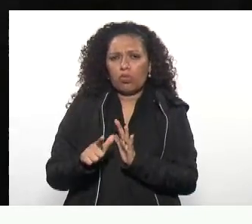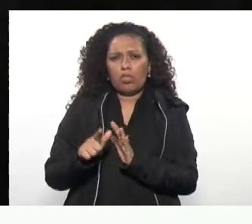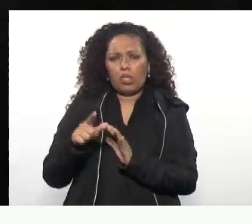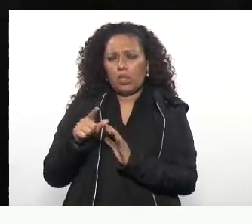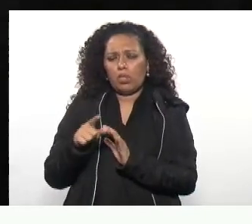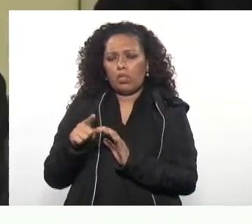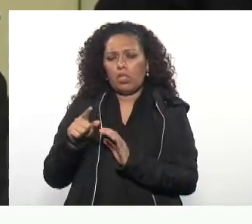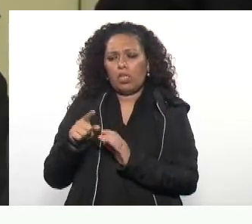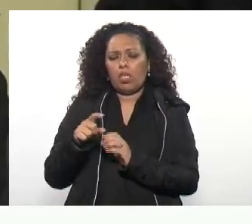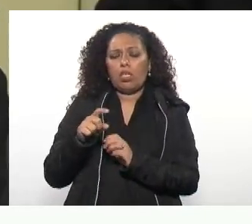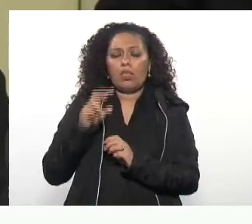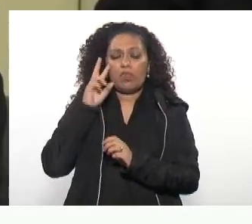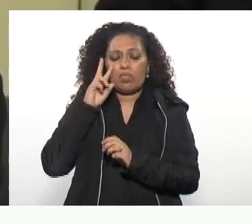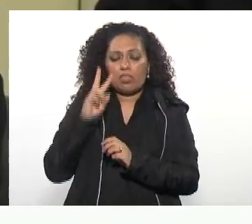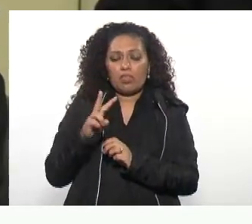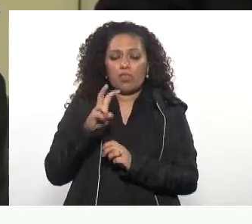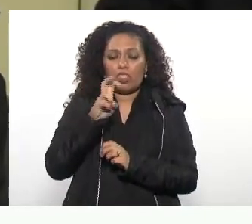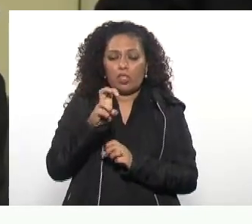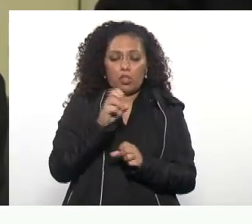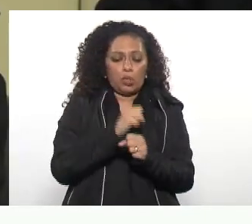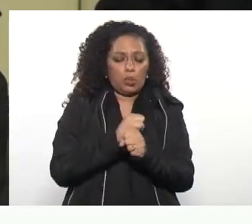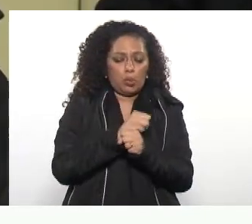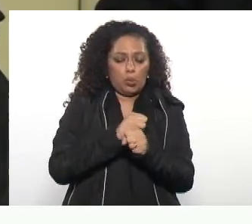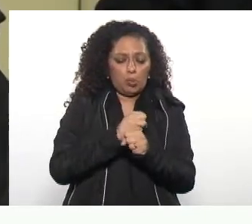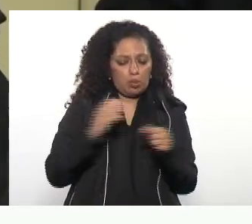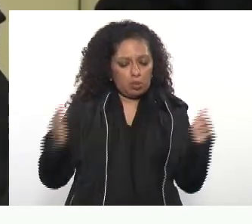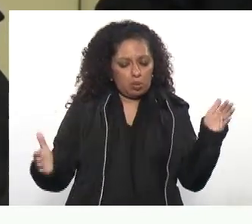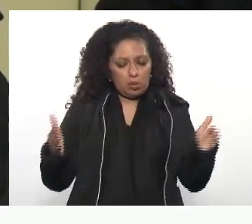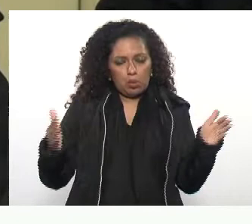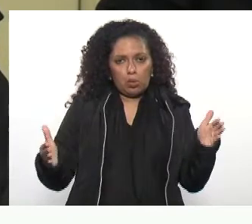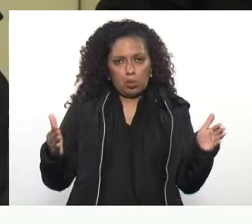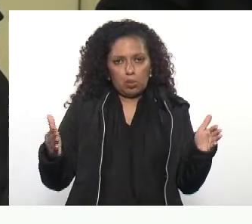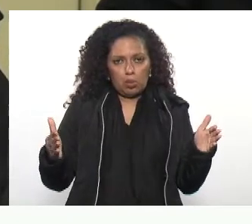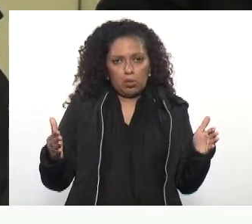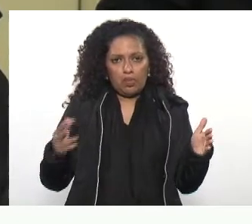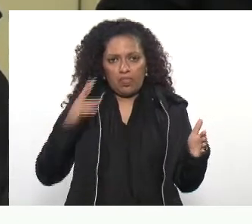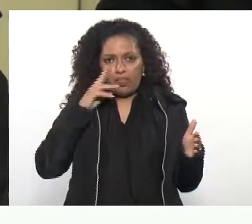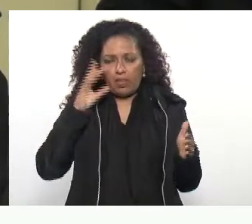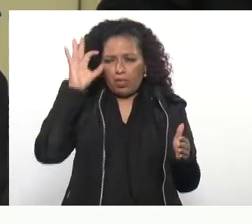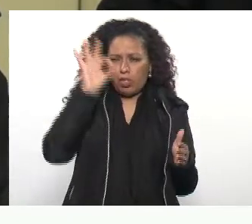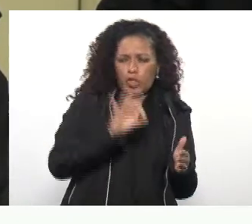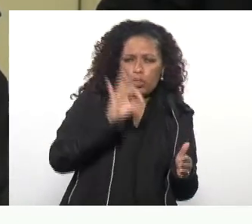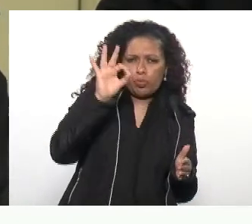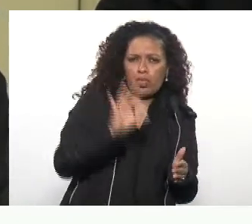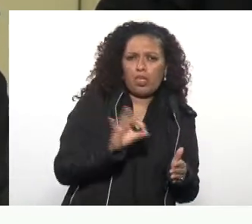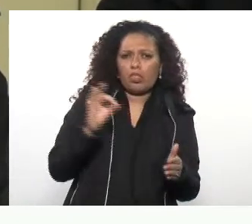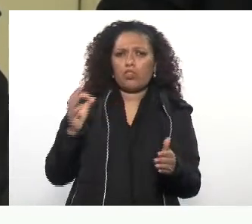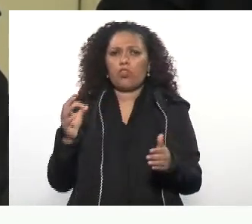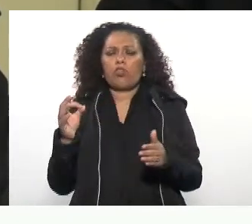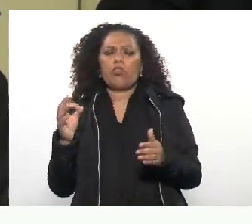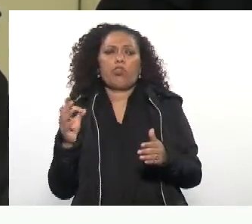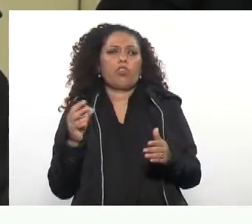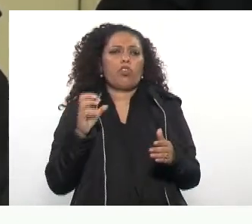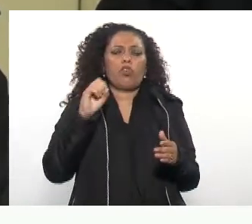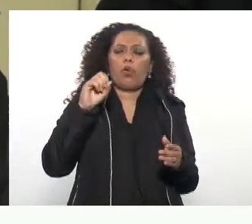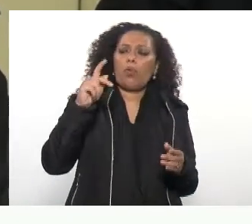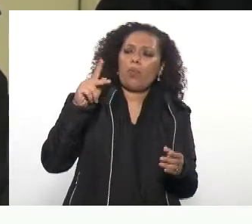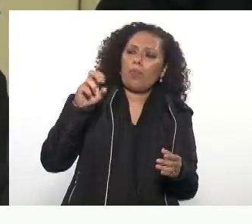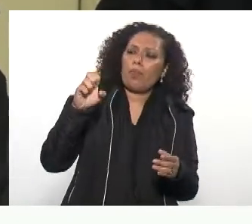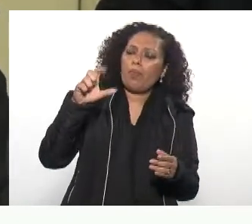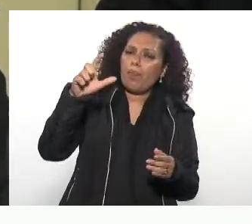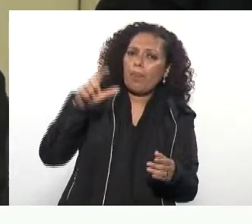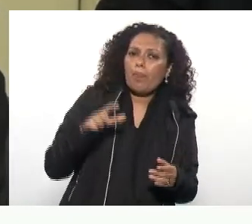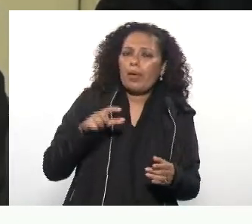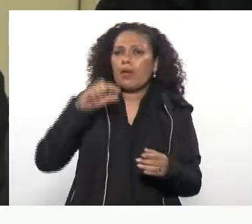anual? Não. A revisão quinquenal, ela calcula a partir com base em investimentos, o OPEX da concessionária